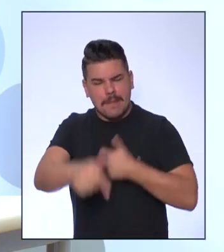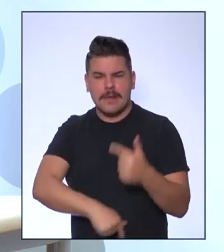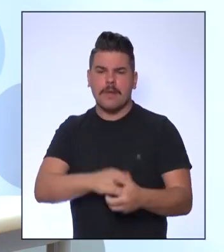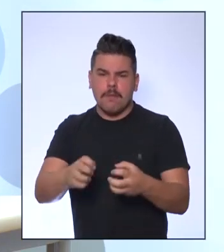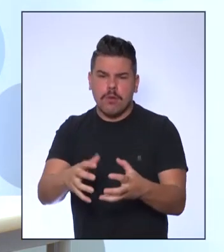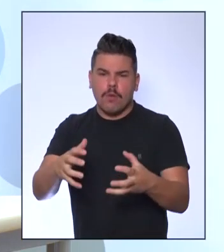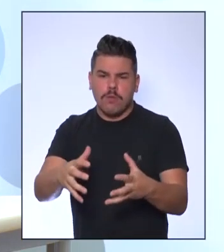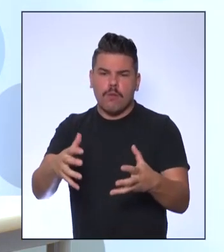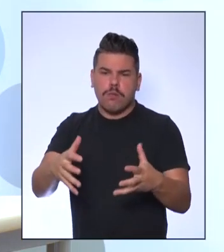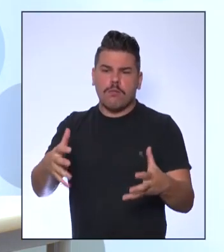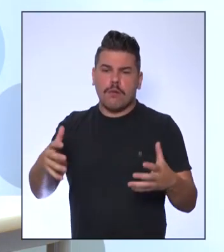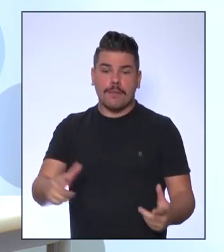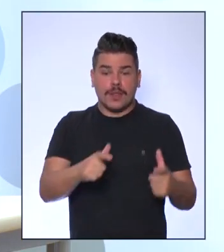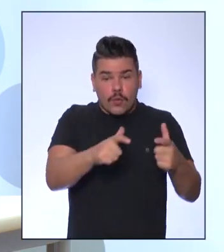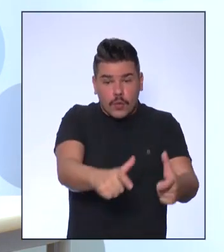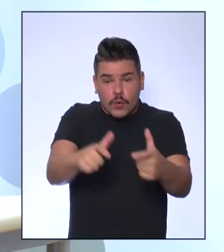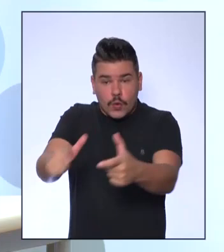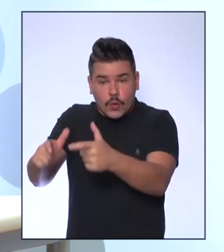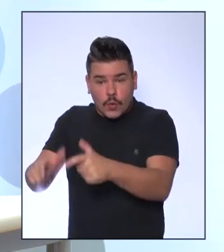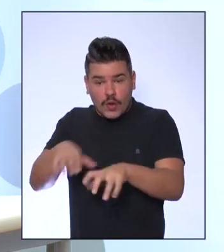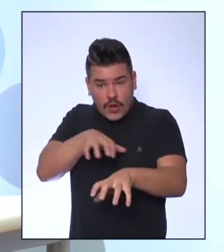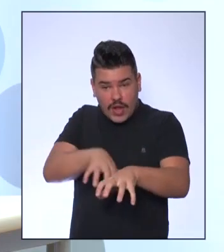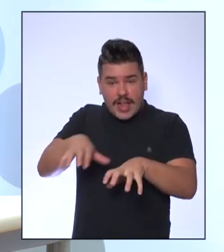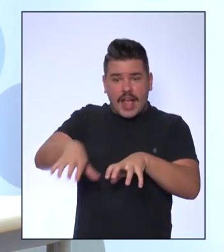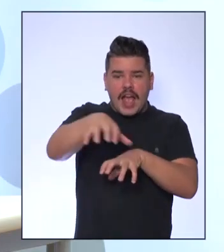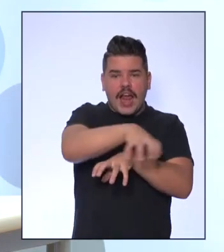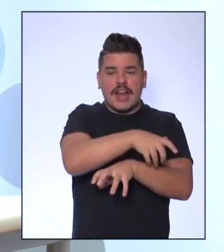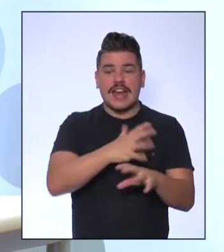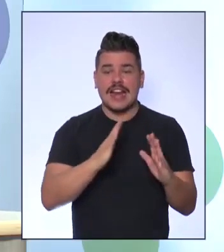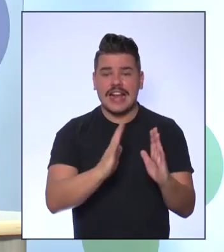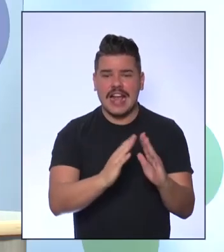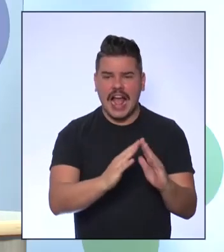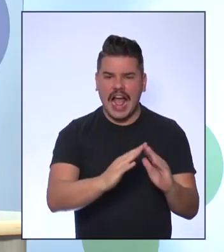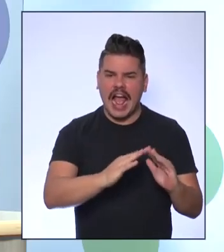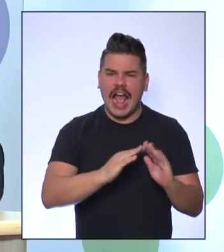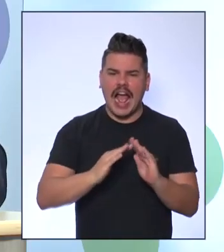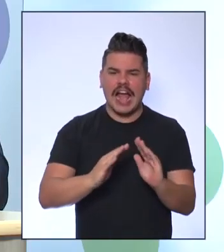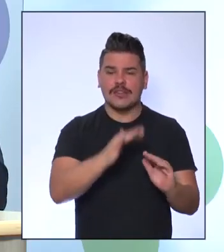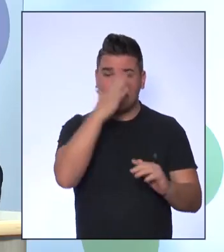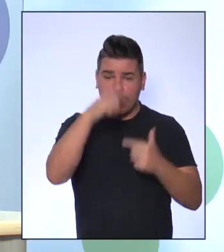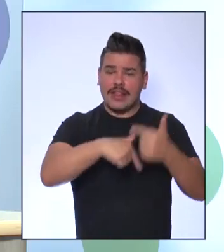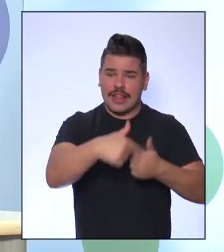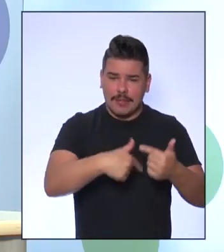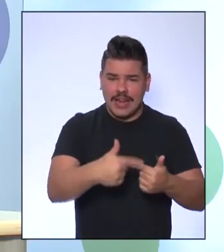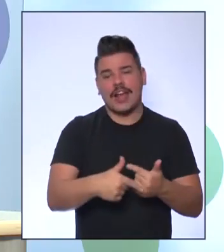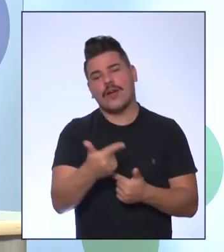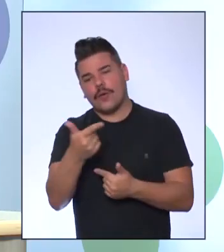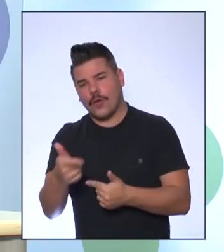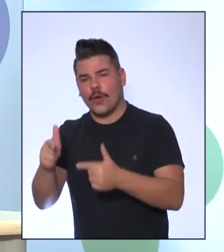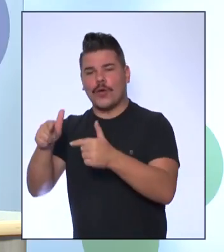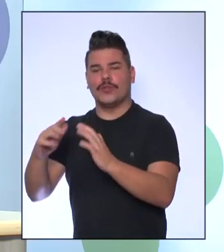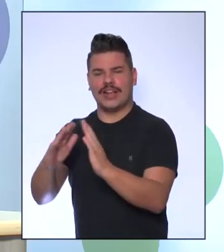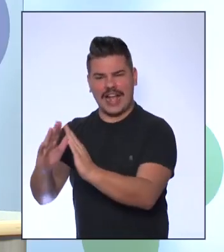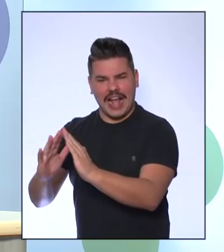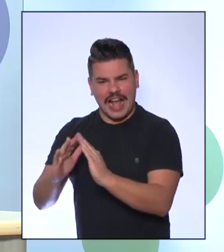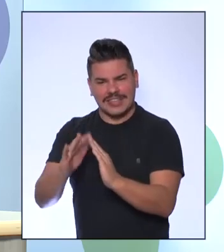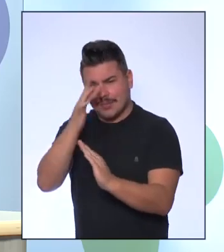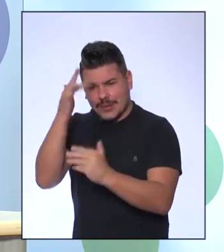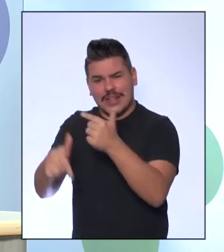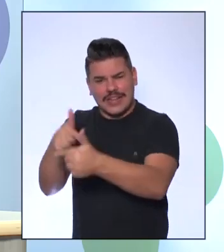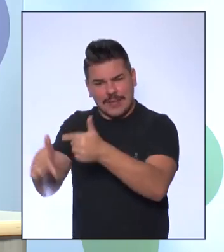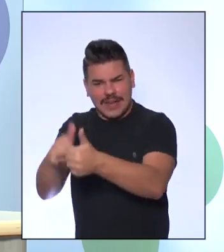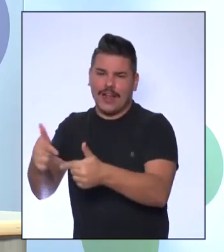ao ponto de ali no centro estarem alocados todos os recursos que tanto